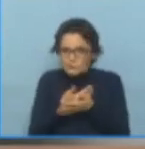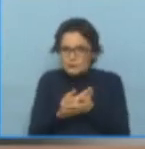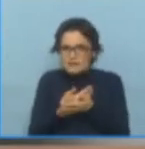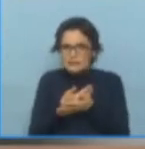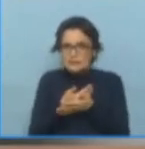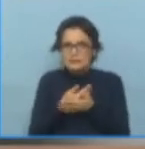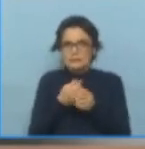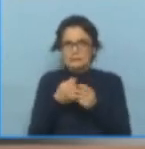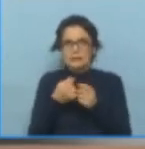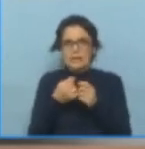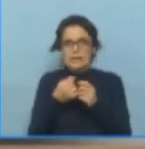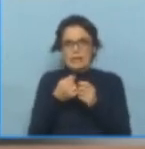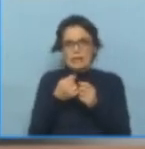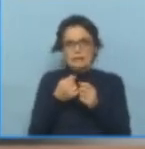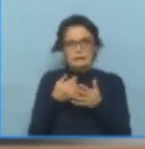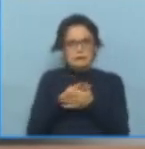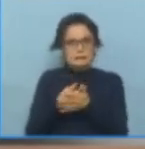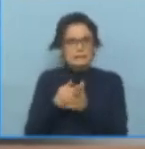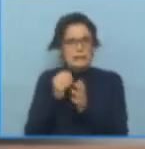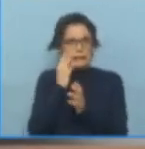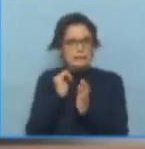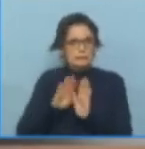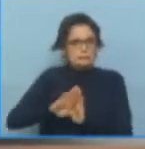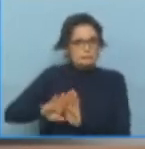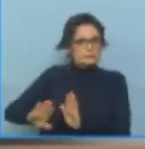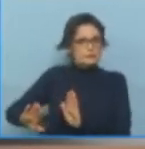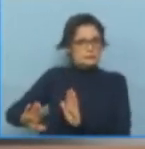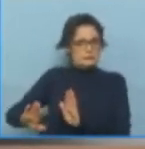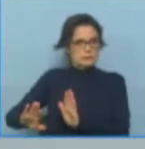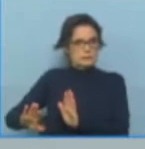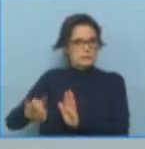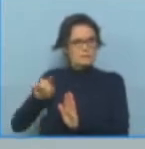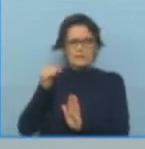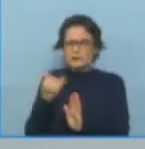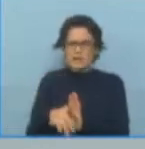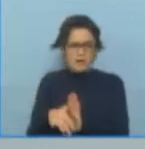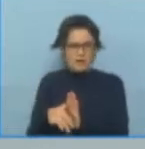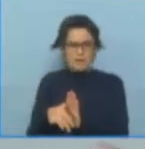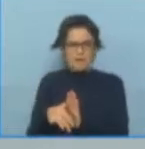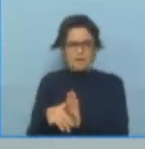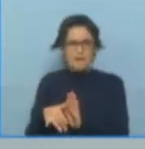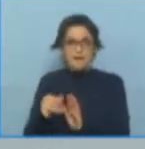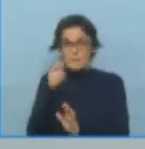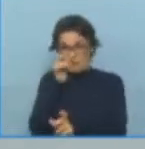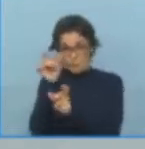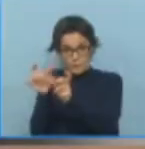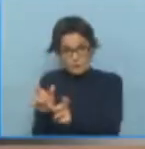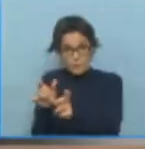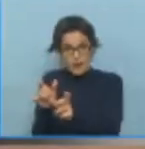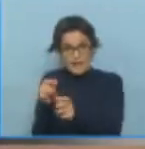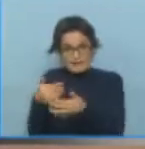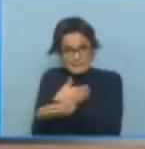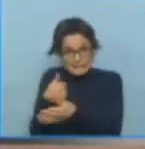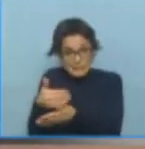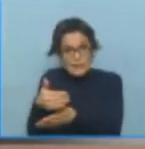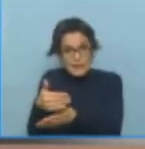está a morrer. Não lhe damos a envolvência que ela tem direito. Não lhe damos o direito de ser pessoa até ao fim. Não